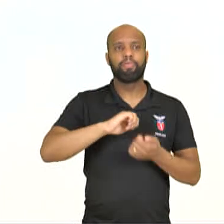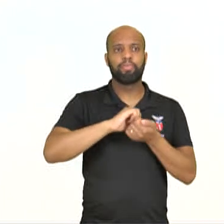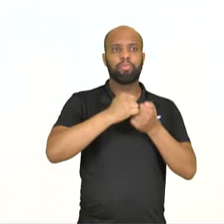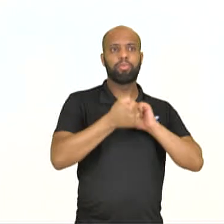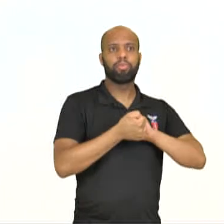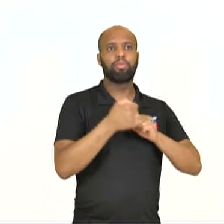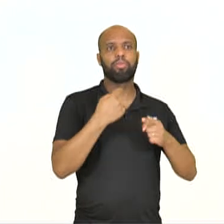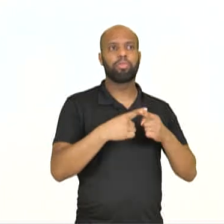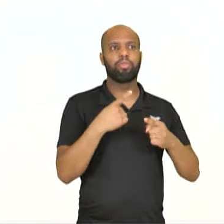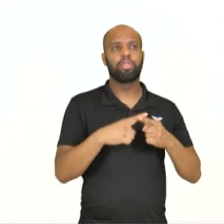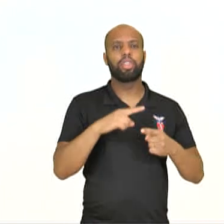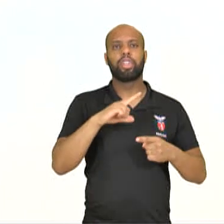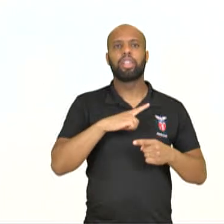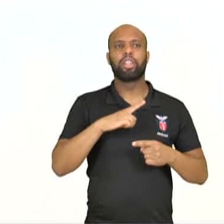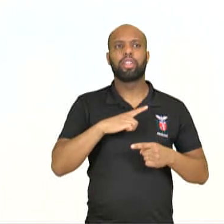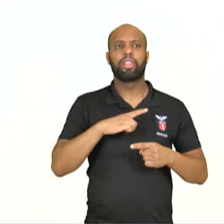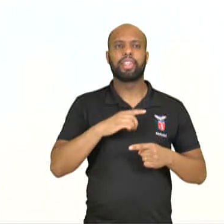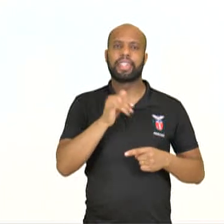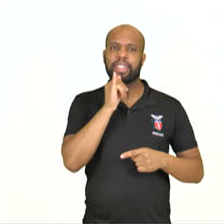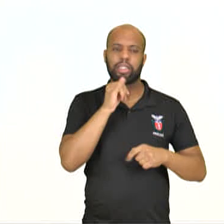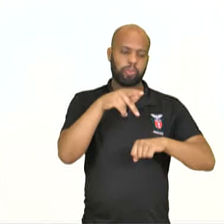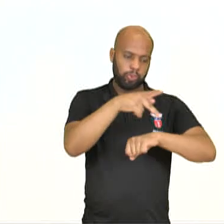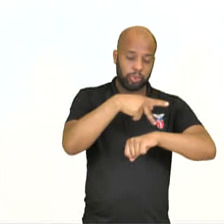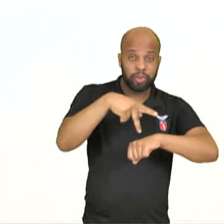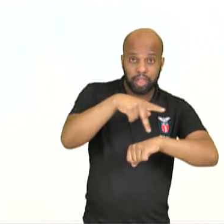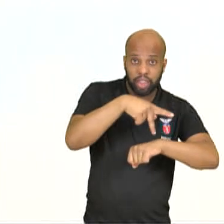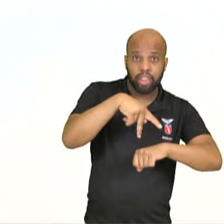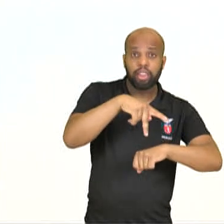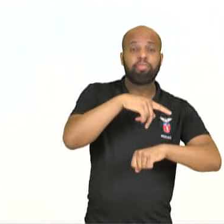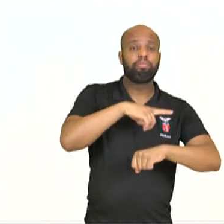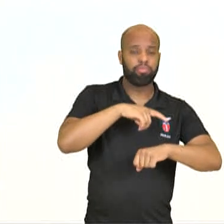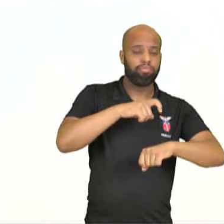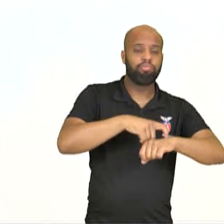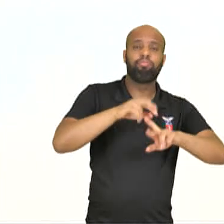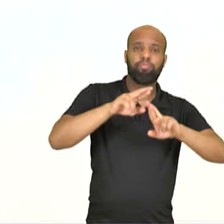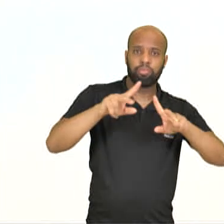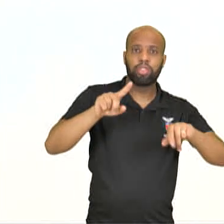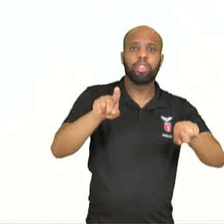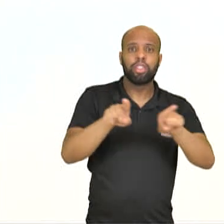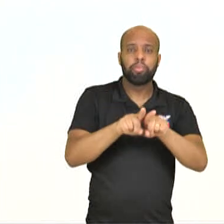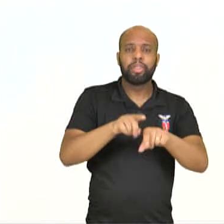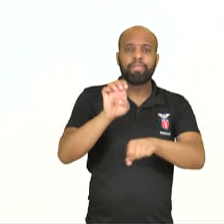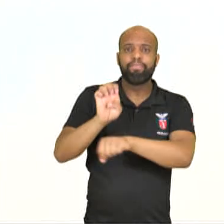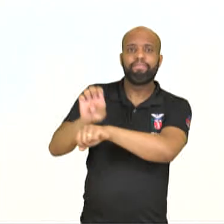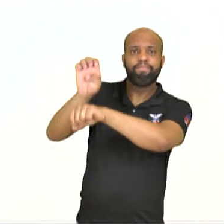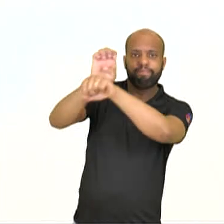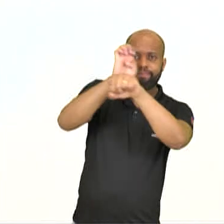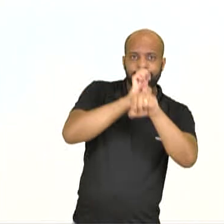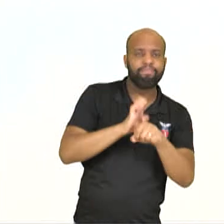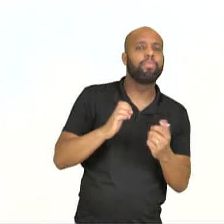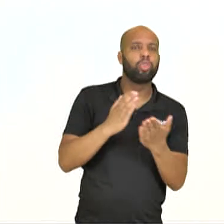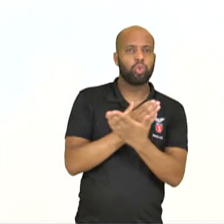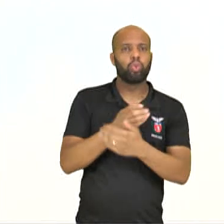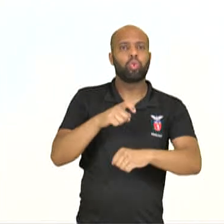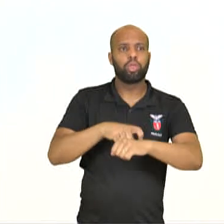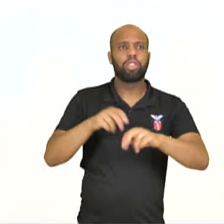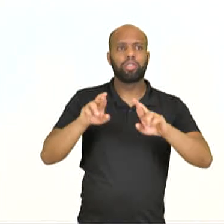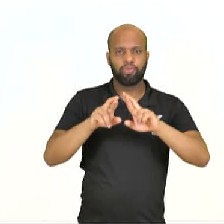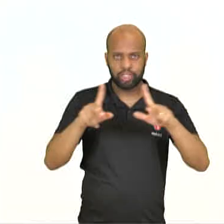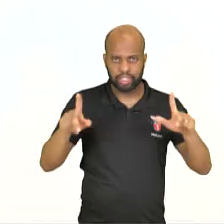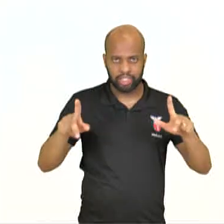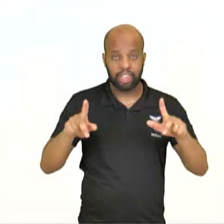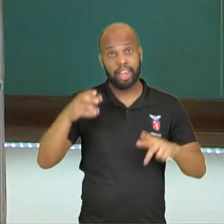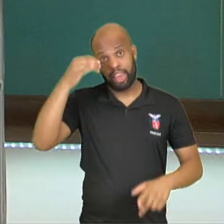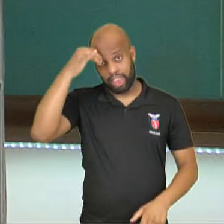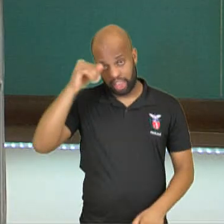adaptados às divisas dos estados, países ou regiões. Com isso, evita-se a inserção de pequenas regiões em mais de um fuso. Quando a